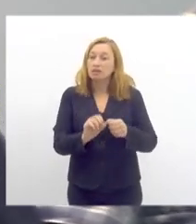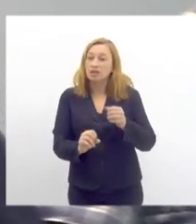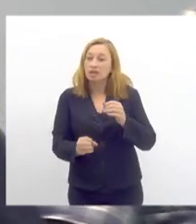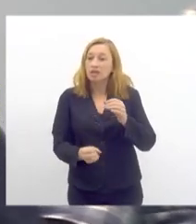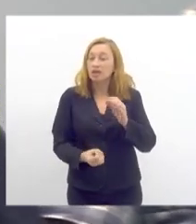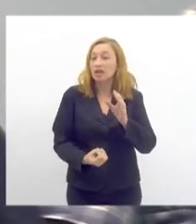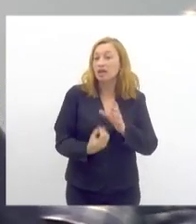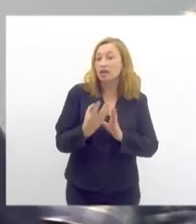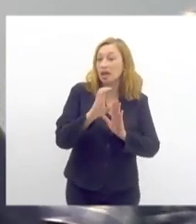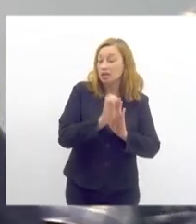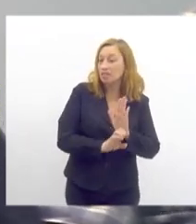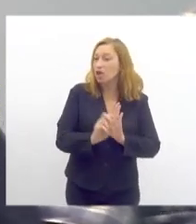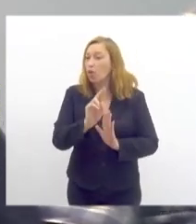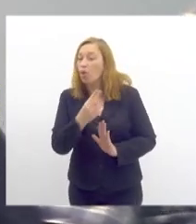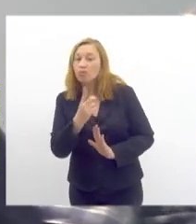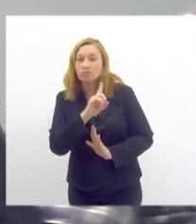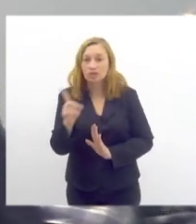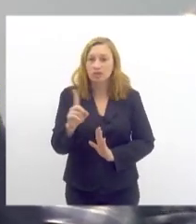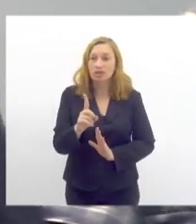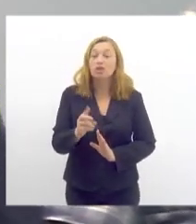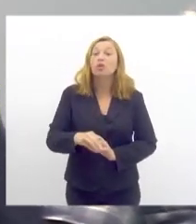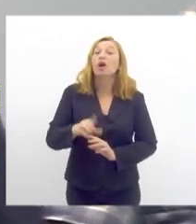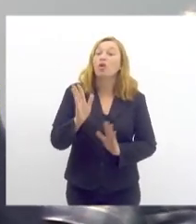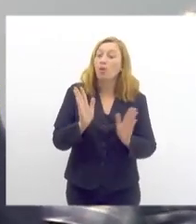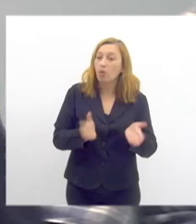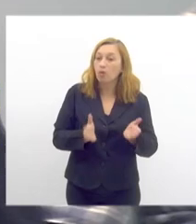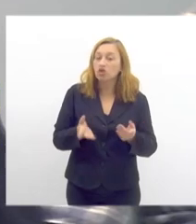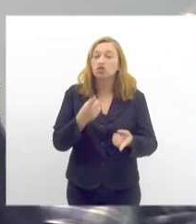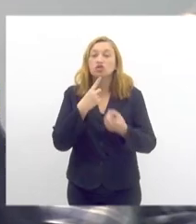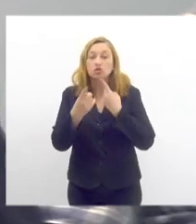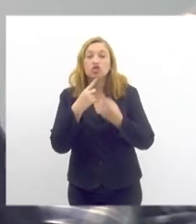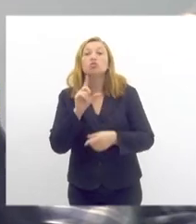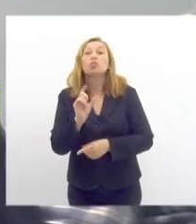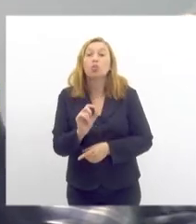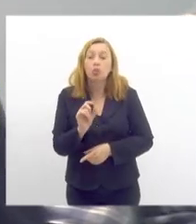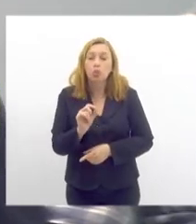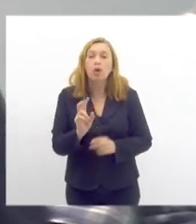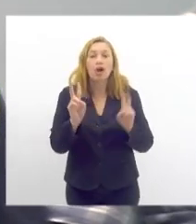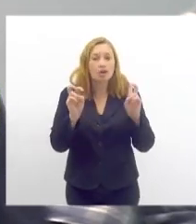A gente não está discutindo isso. O que a gente está discutindo aqui são